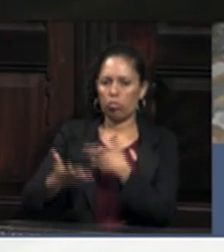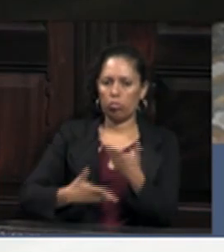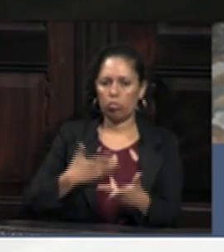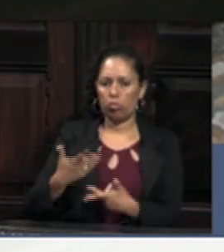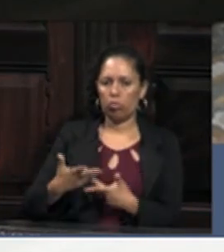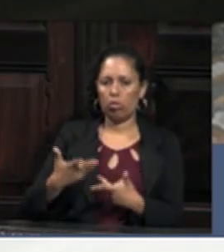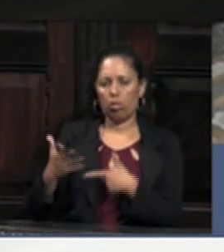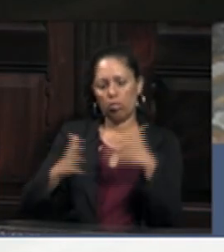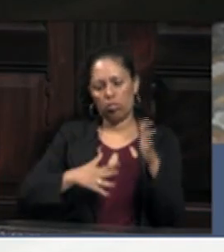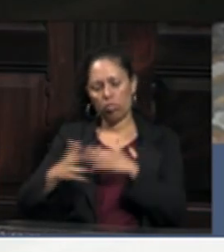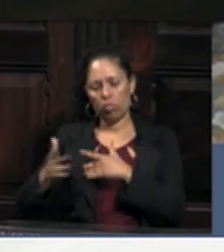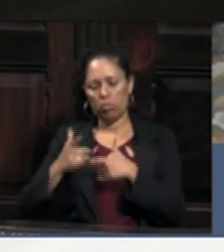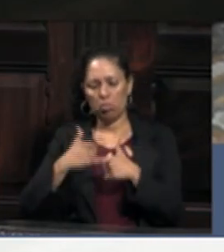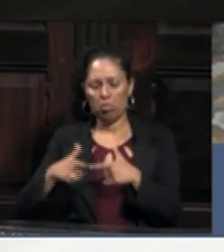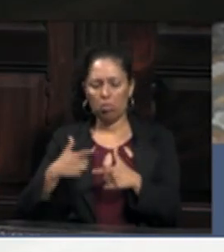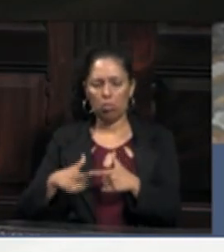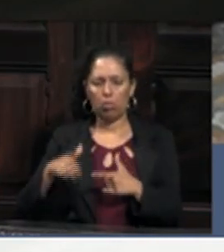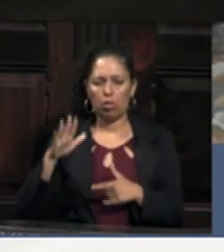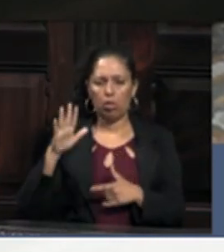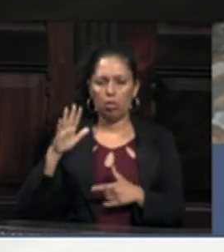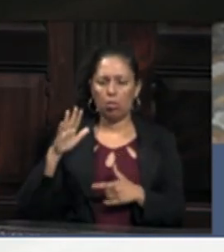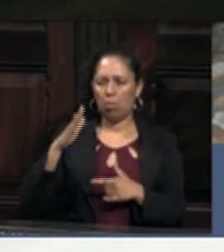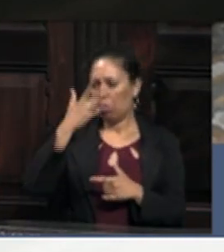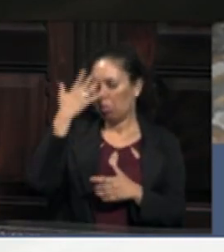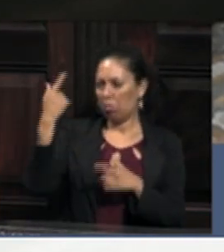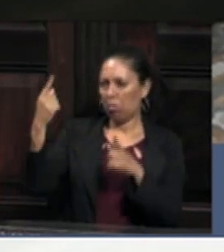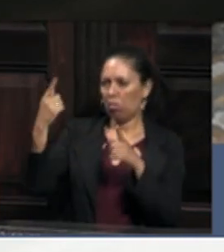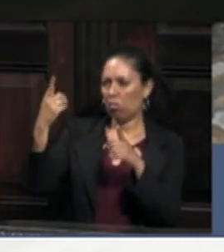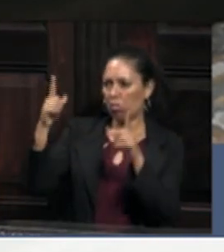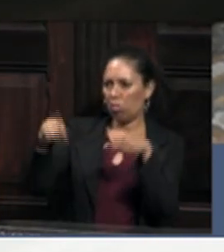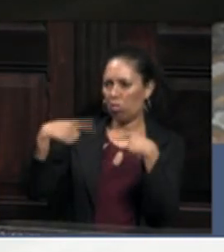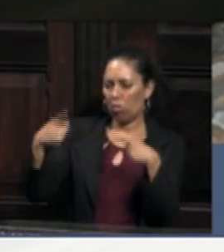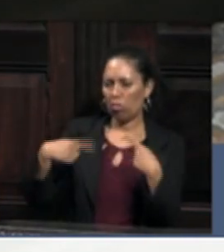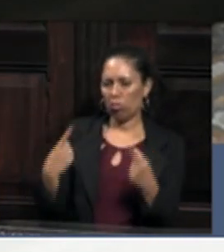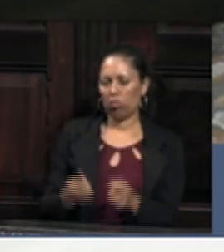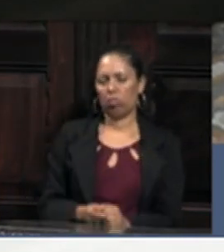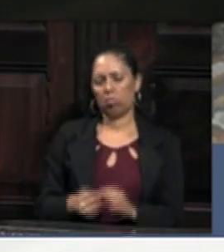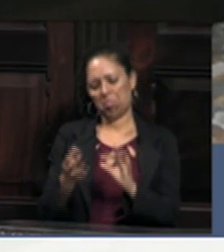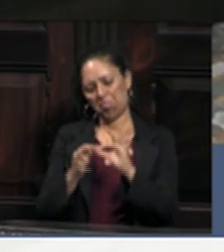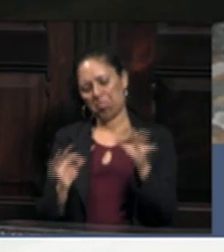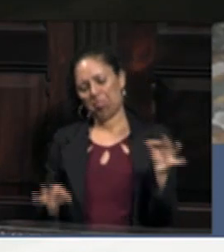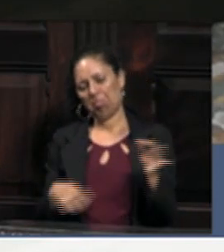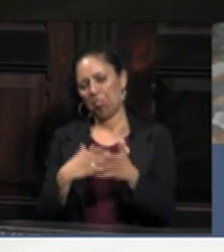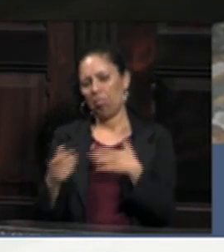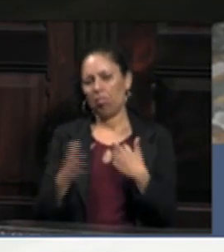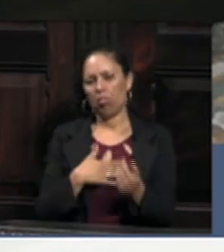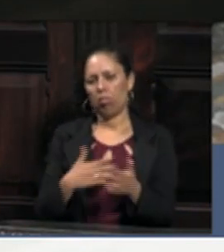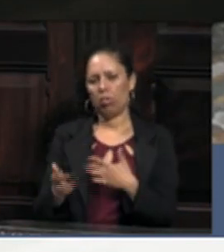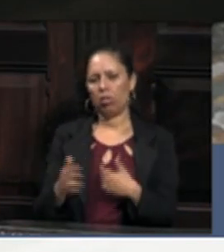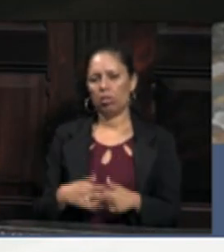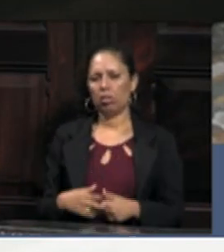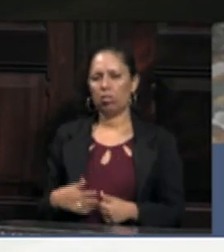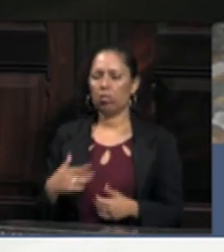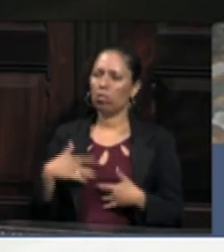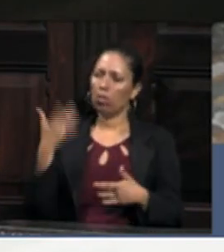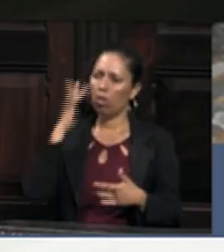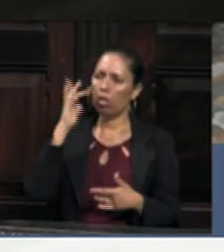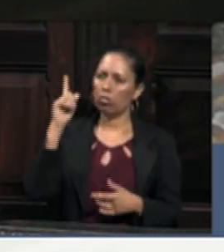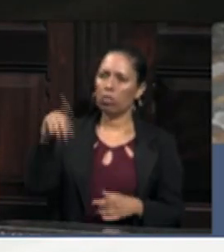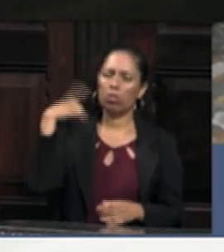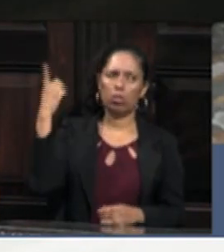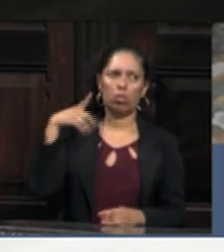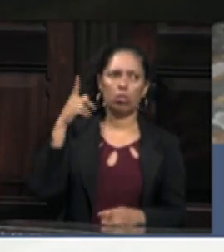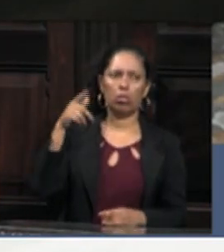dos contratempos, perseguições, etc, etc. Então, cumprimento o deputado Paulo Ramos